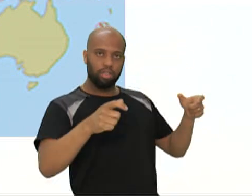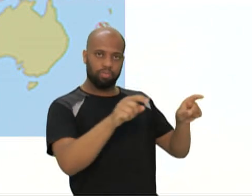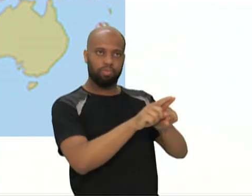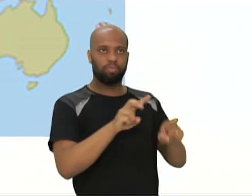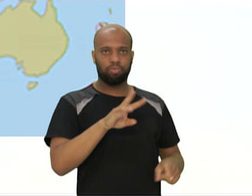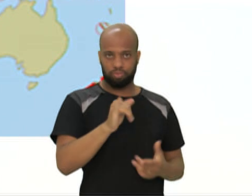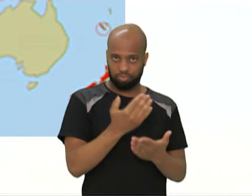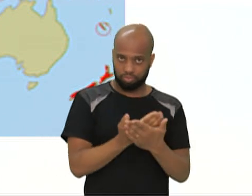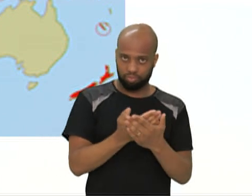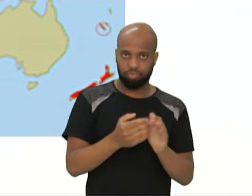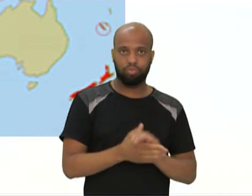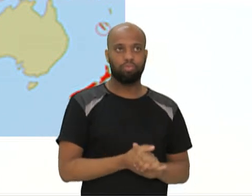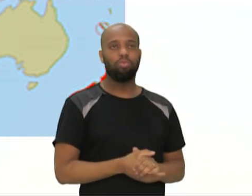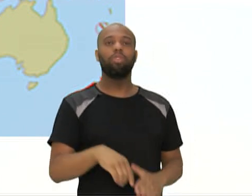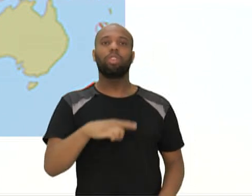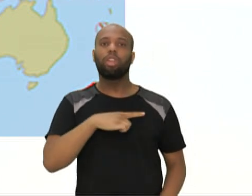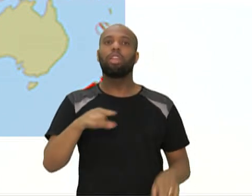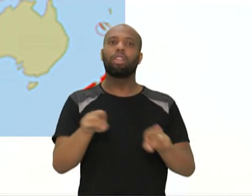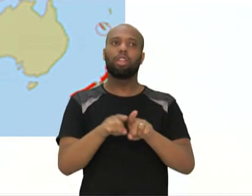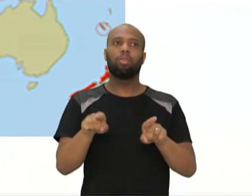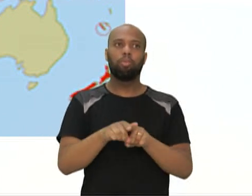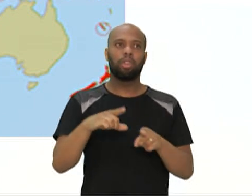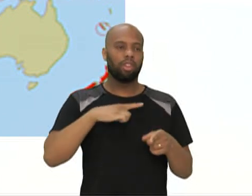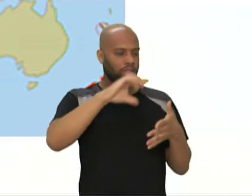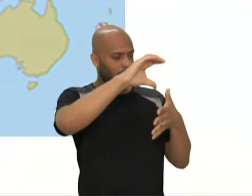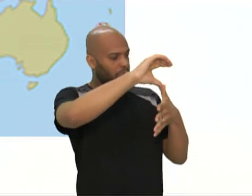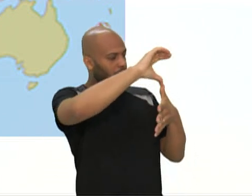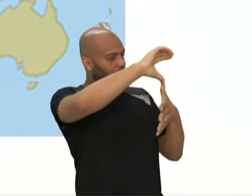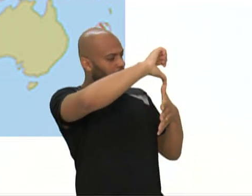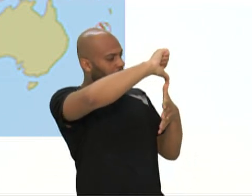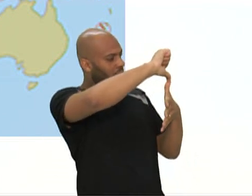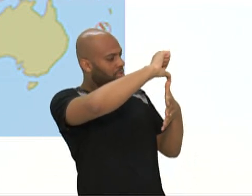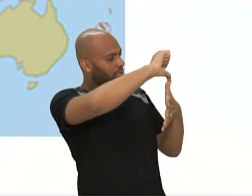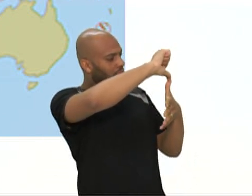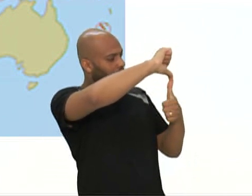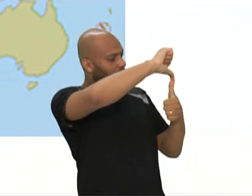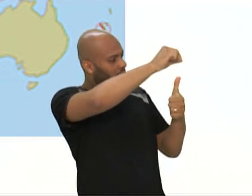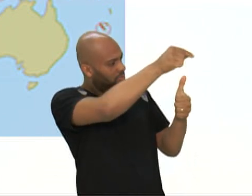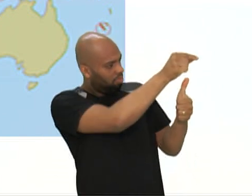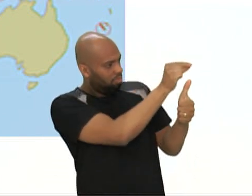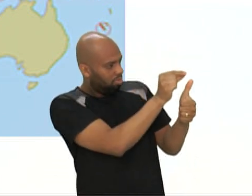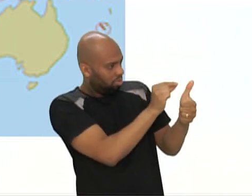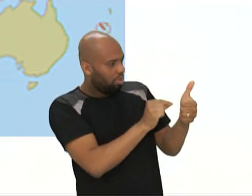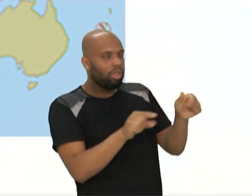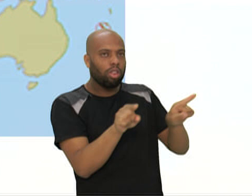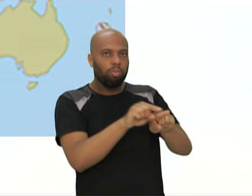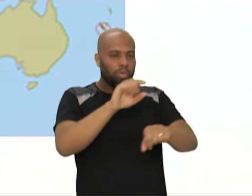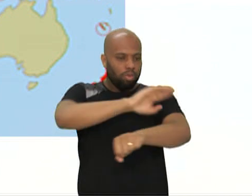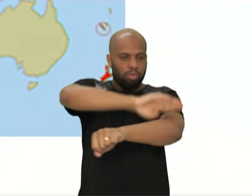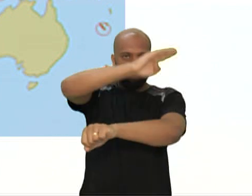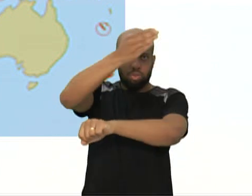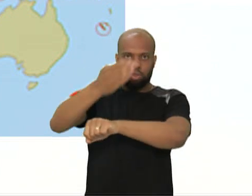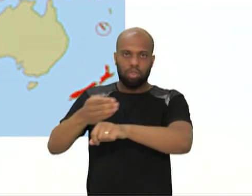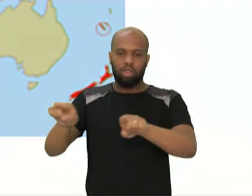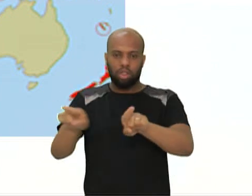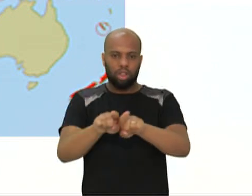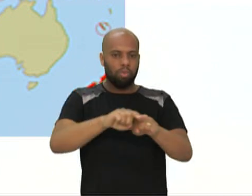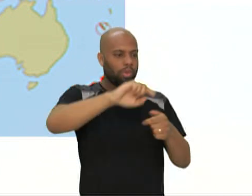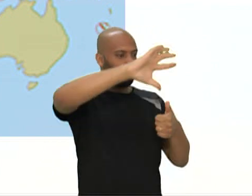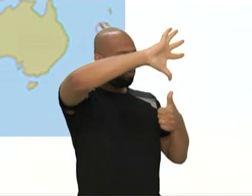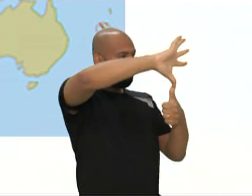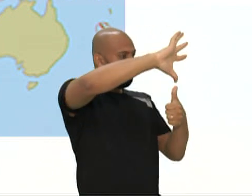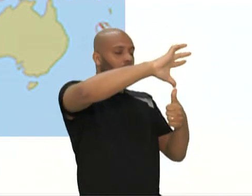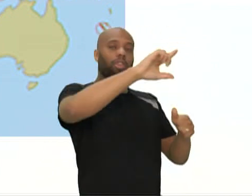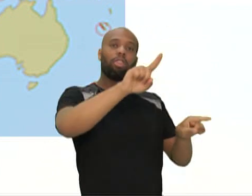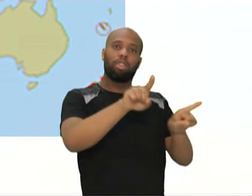ver na sequência. Nós temos ao longo da Cordilheira dos Andes, na América Central e parte das Montanhas Rochosas na América do Norte.